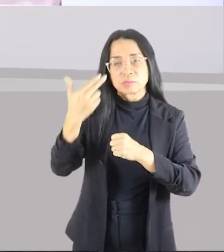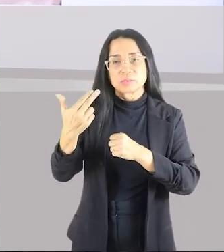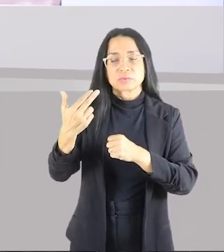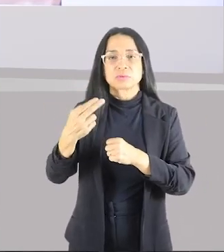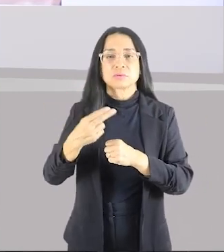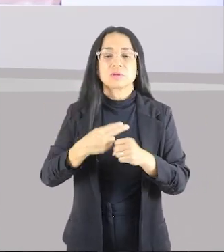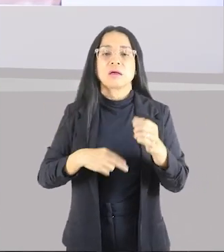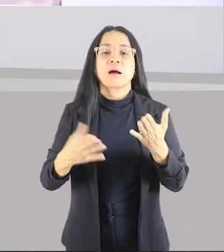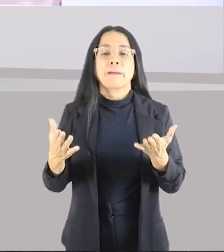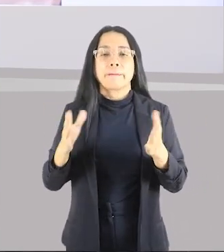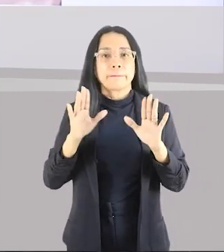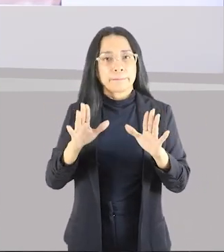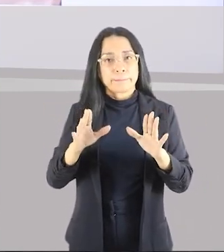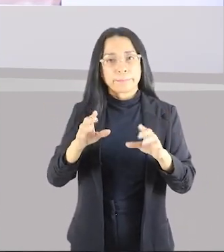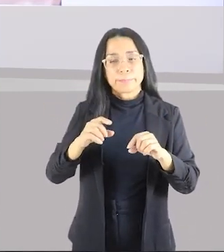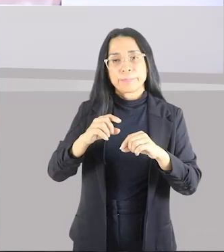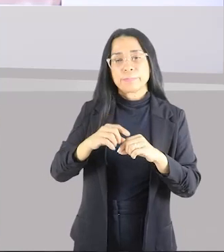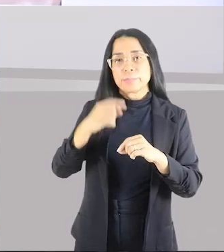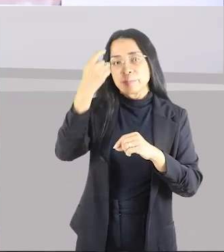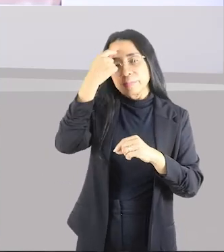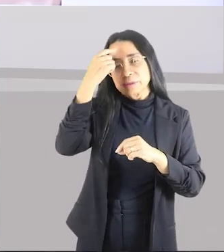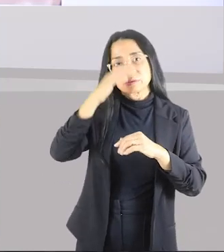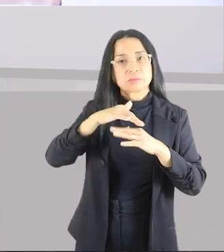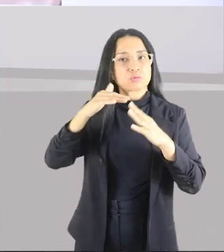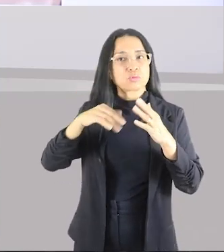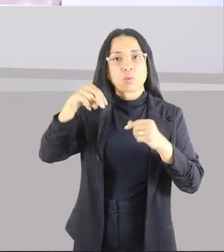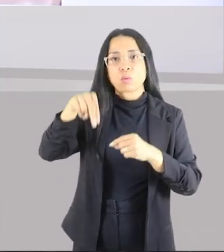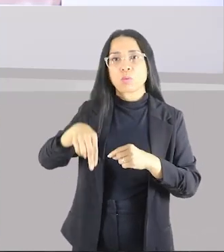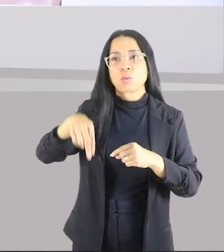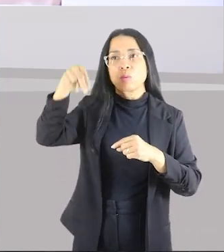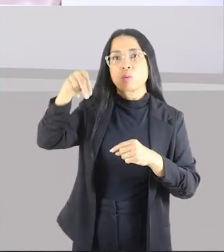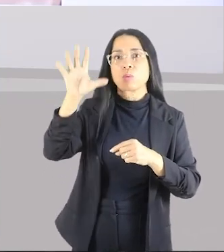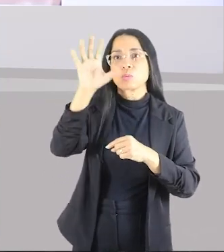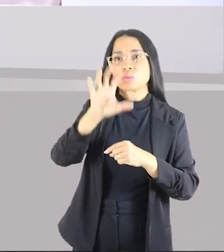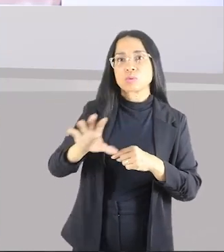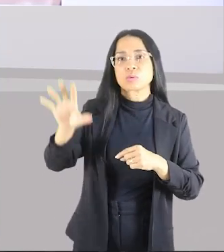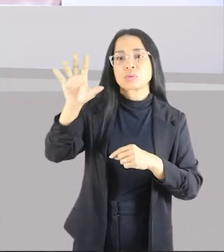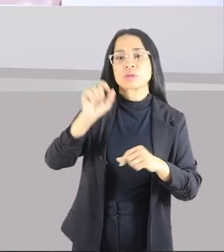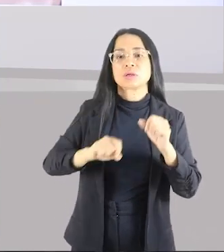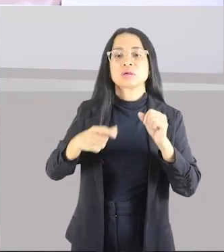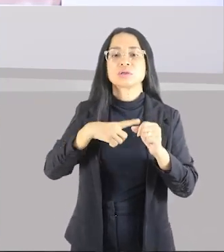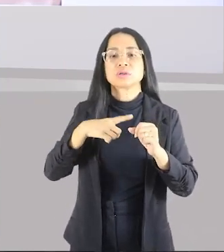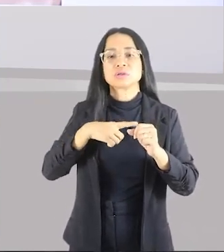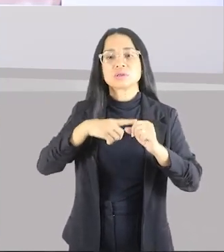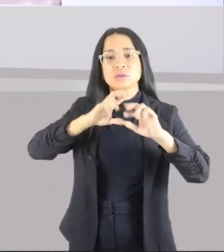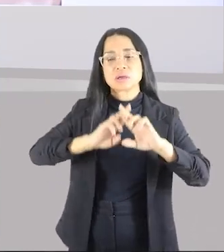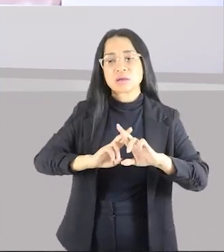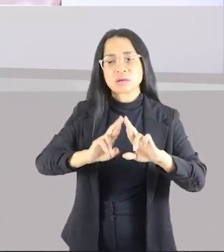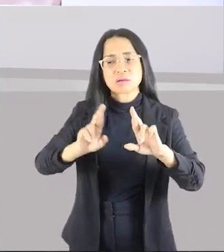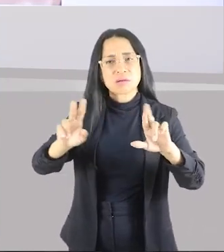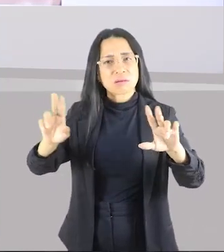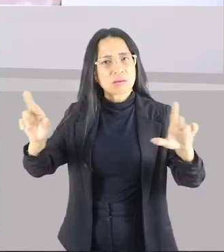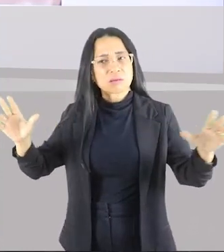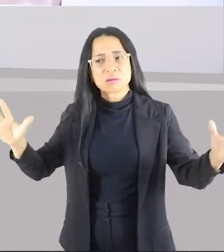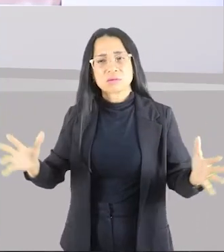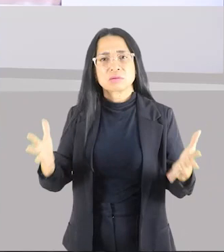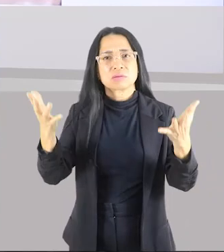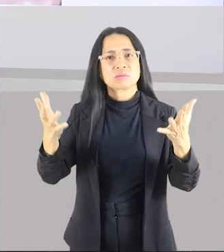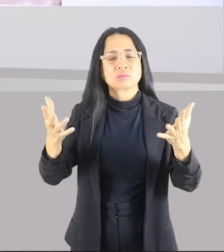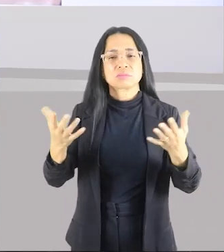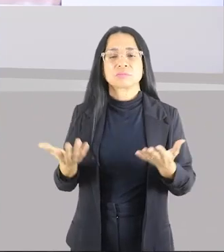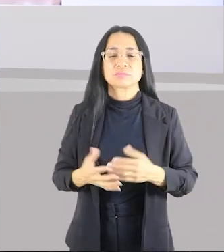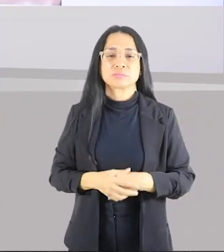todo o Nordeste, a gente tem ali manifestações bem distintas e tudo isso é pauta para uma valorização cultural variada